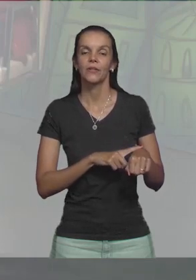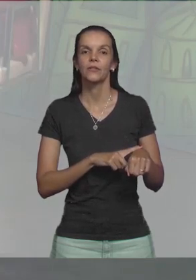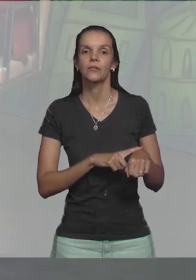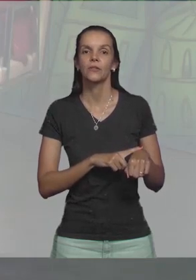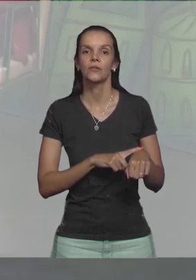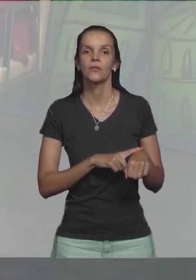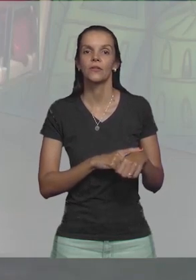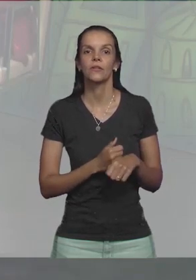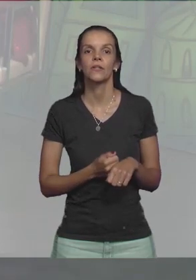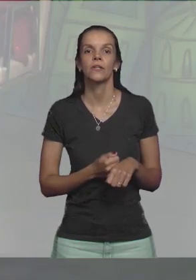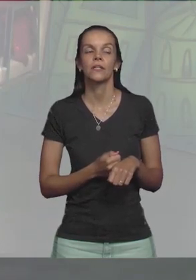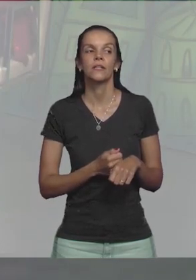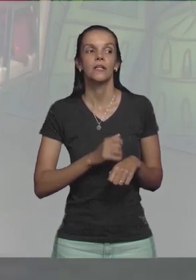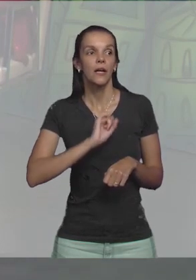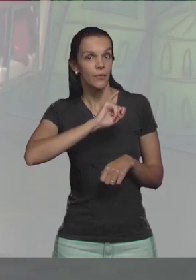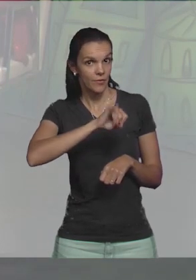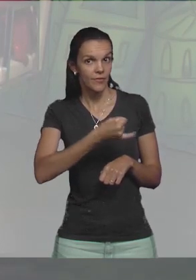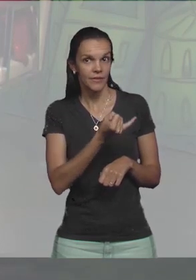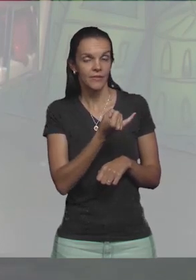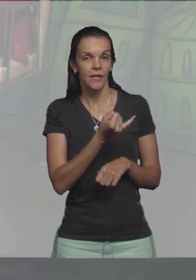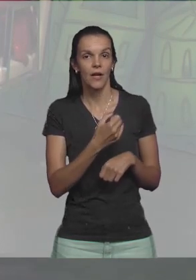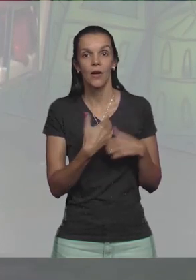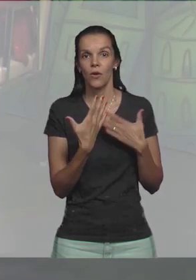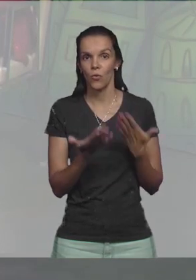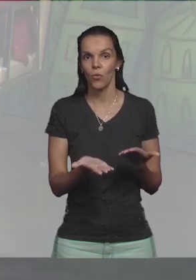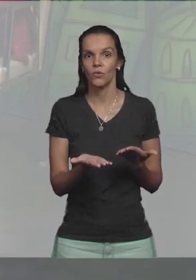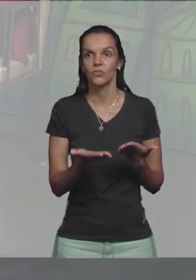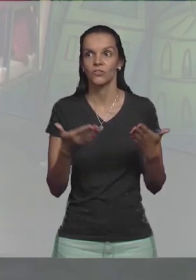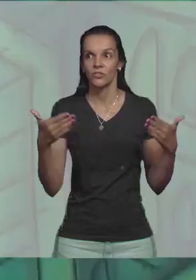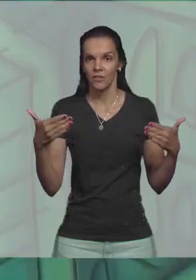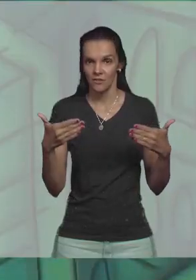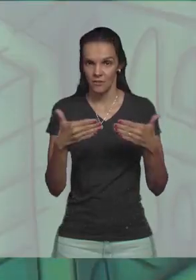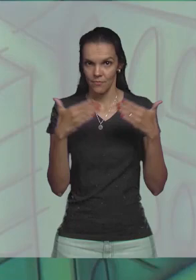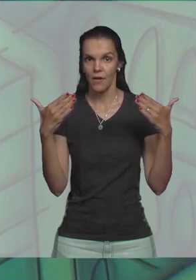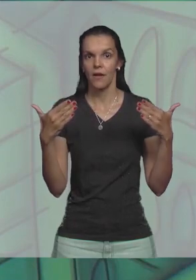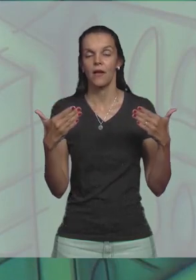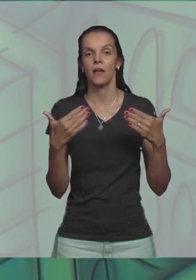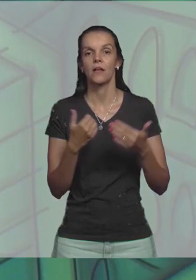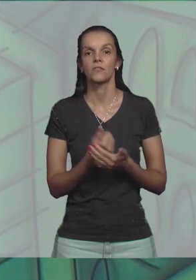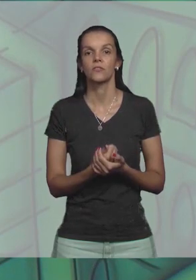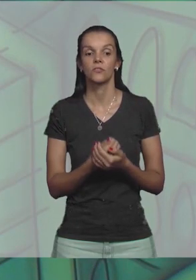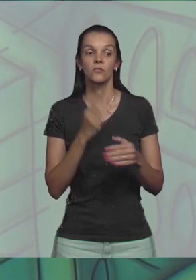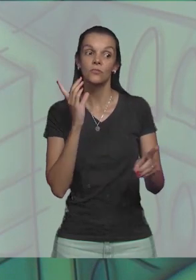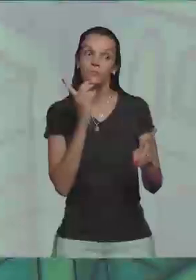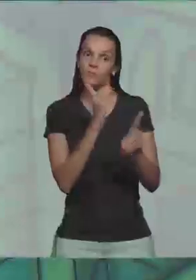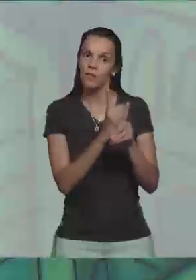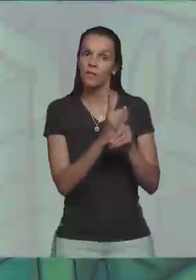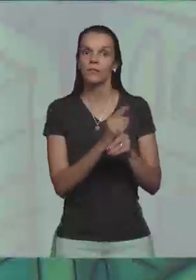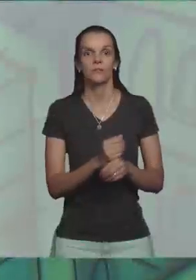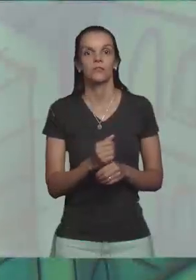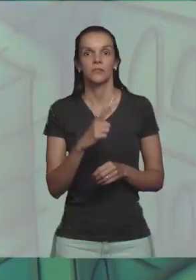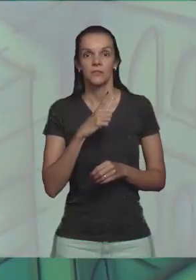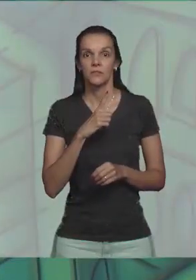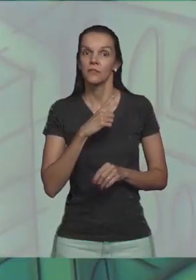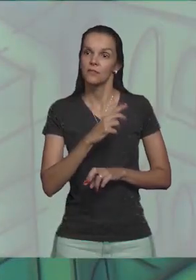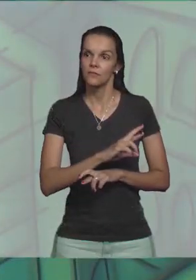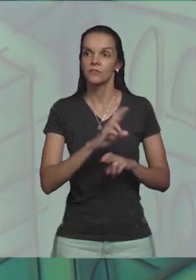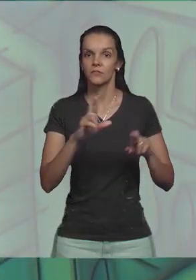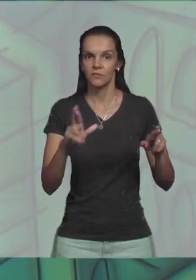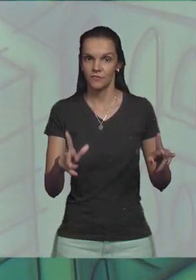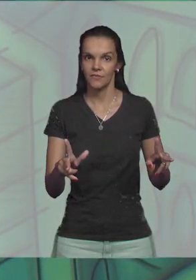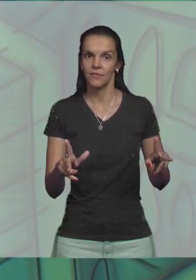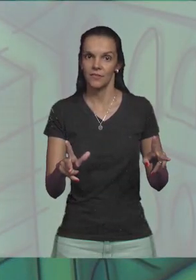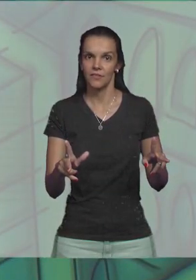pode começar pegando esse próprio gancho do quando a gente está no embate e aí a gente descobre que existe então uma